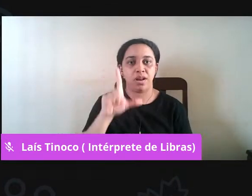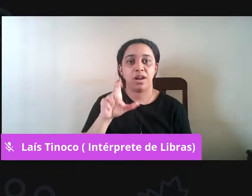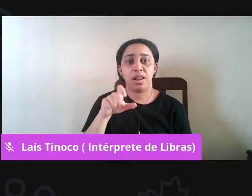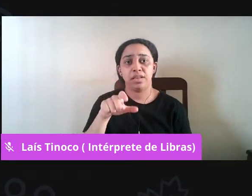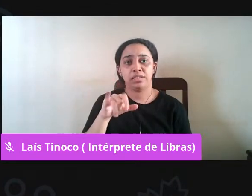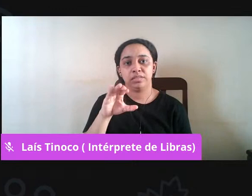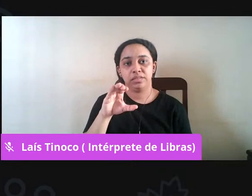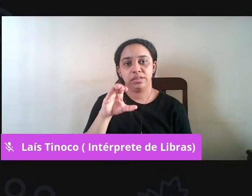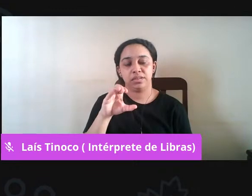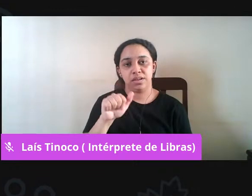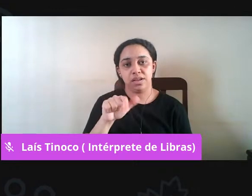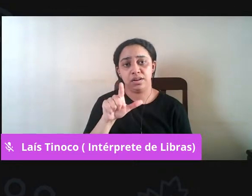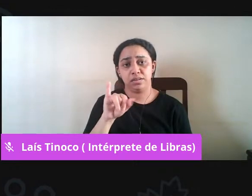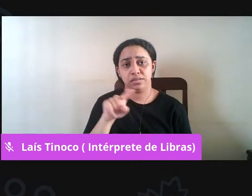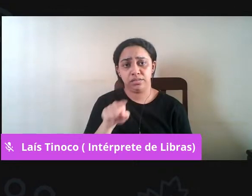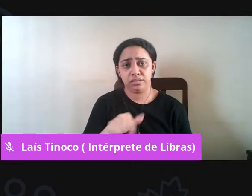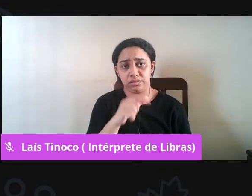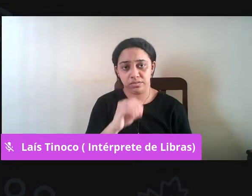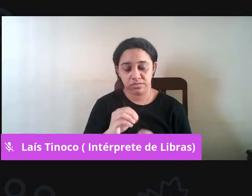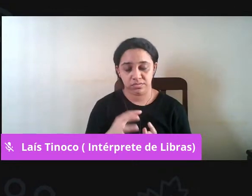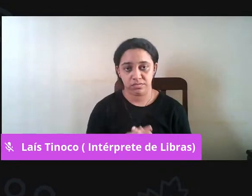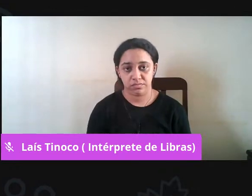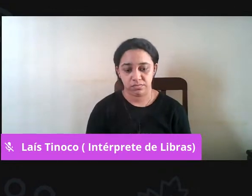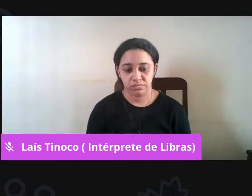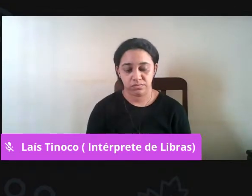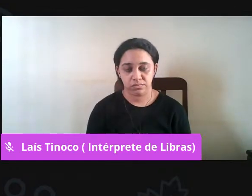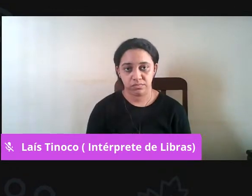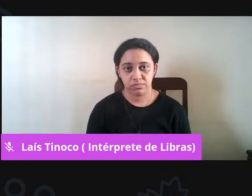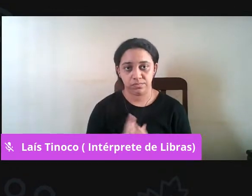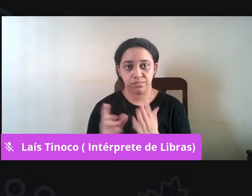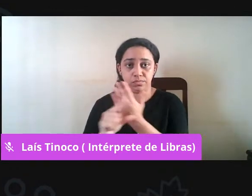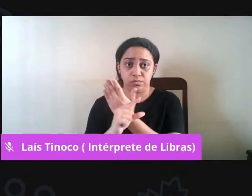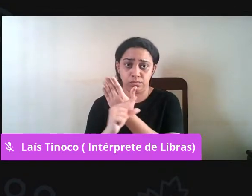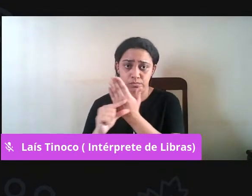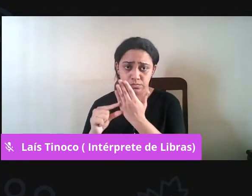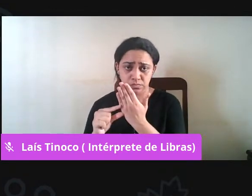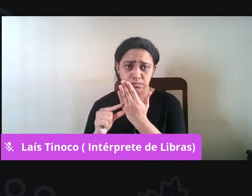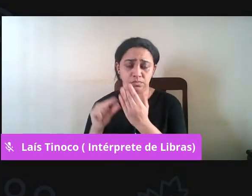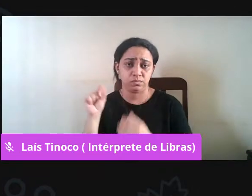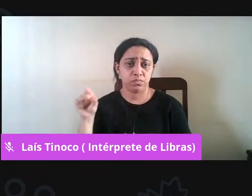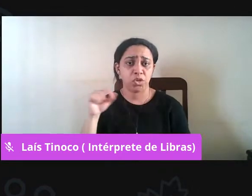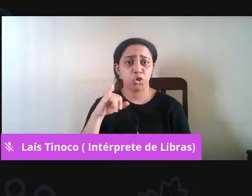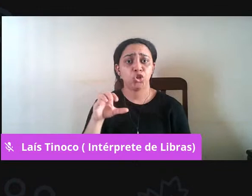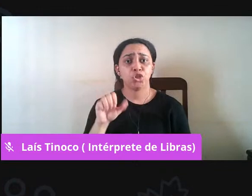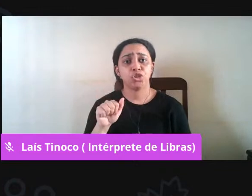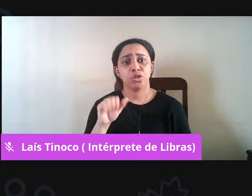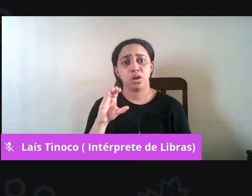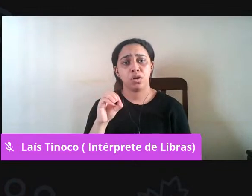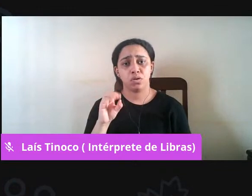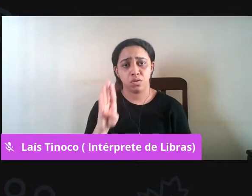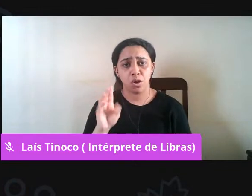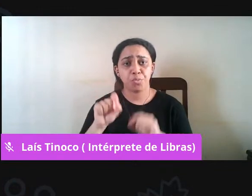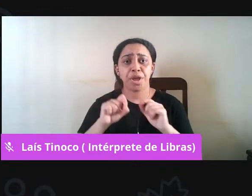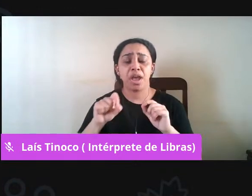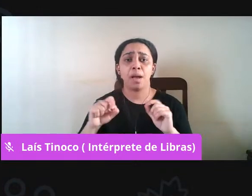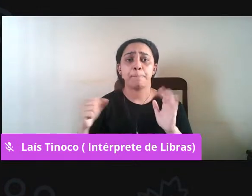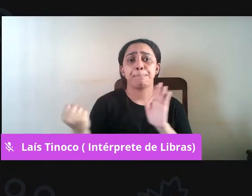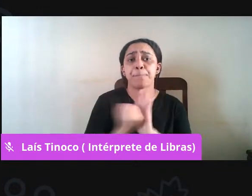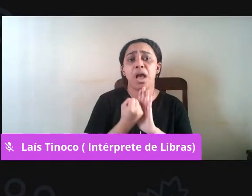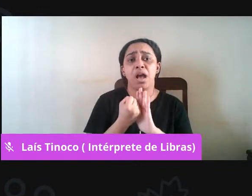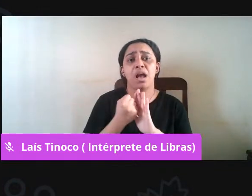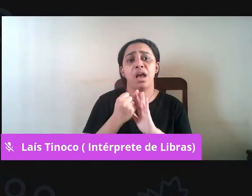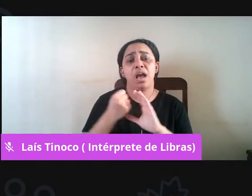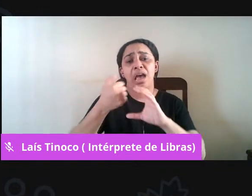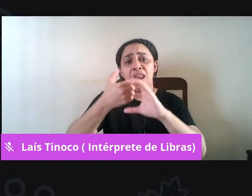Corpus Pastor dá a sua visão do que seja uma unidade fraseológica, mostrando que ela é caracterizada pela frequência de uso